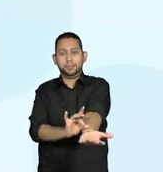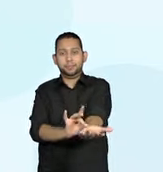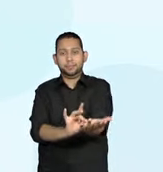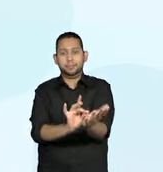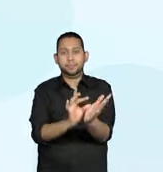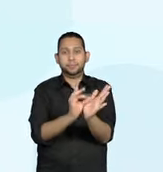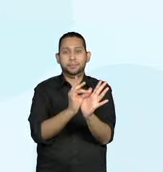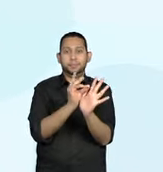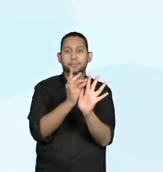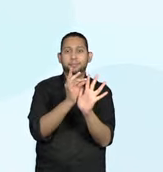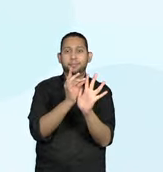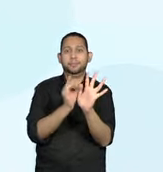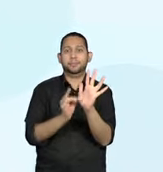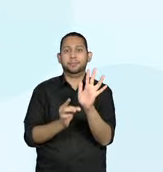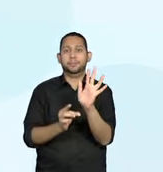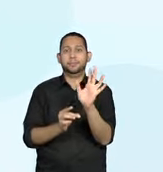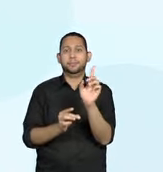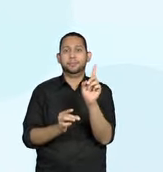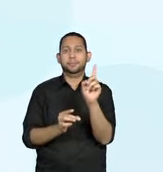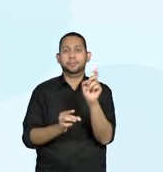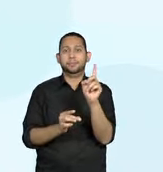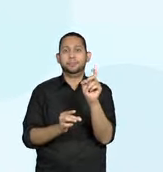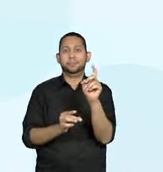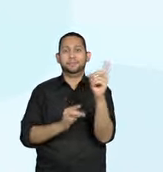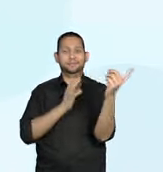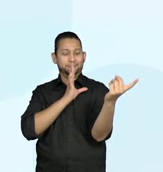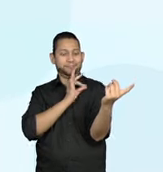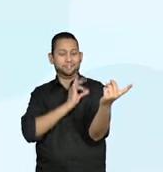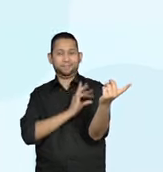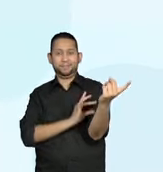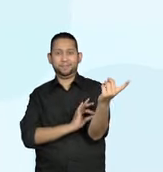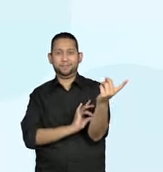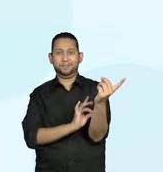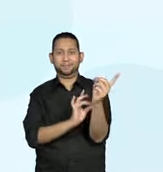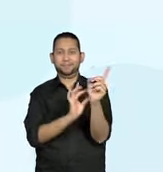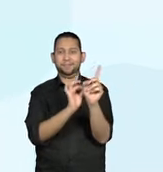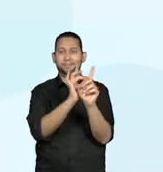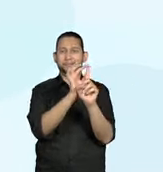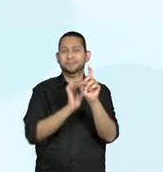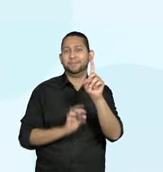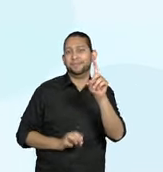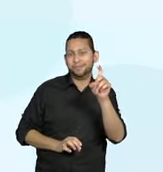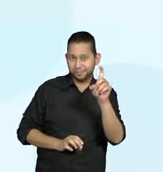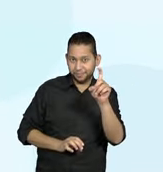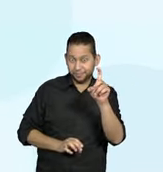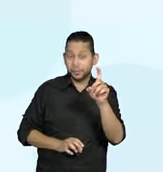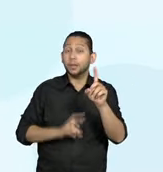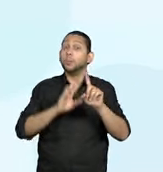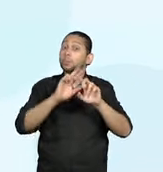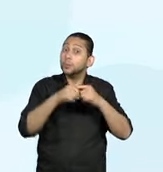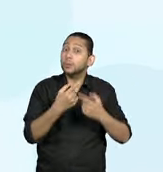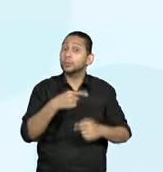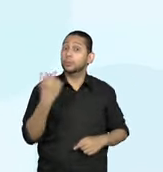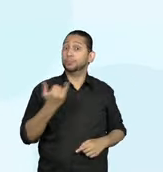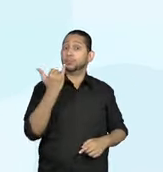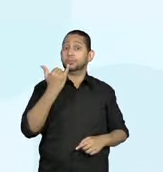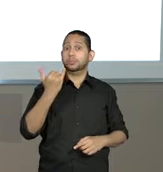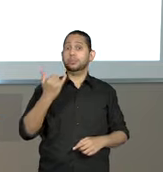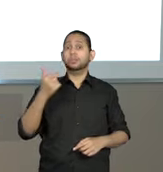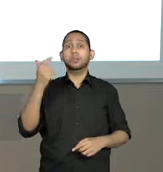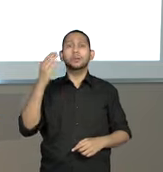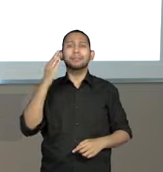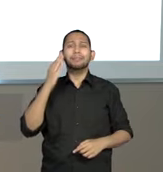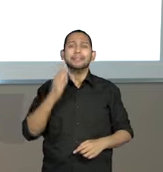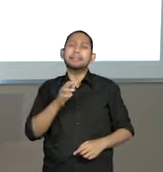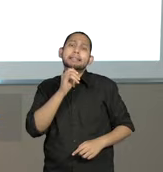neurônios levam essas mensagens para os músculos e dos músculos para o sistema nervoso. Se eu